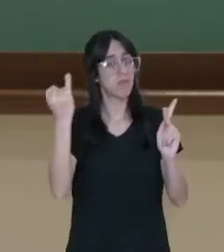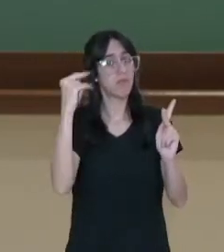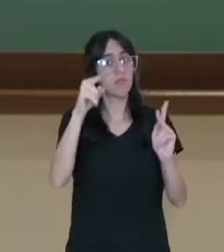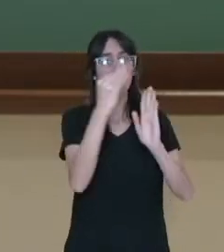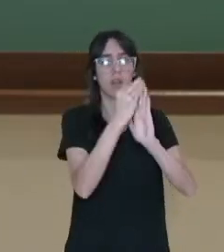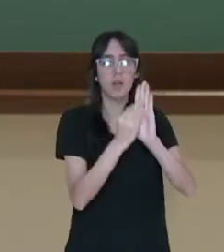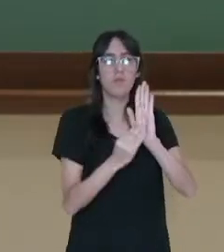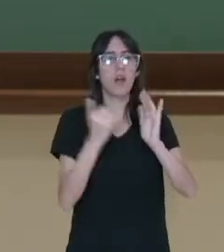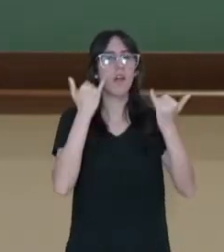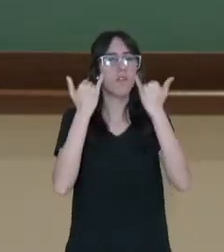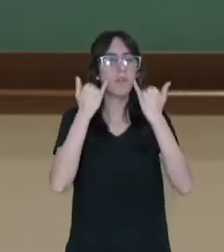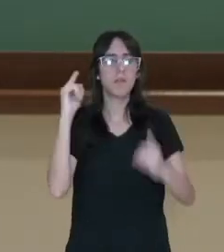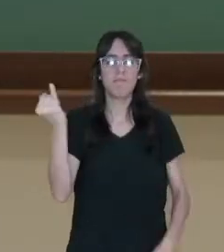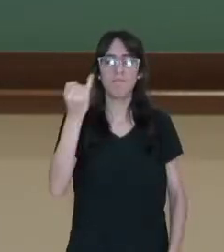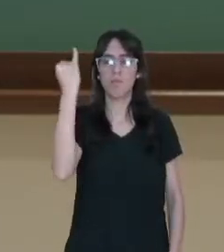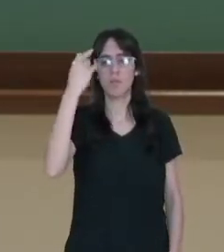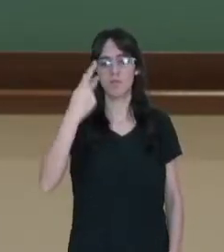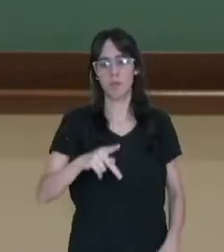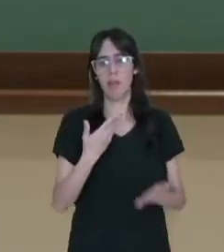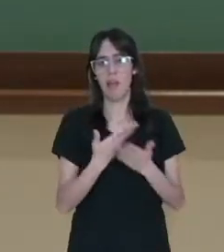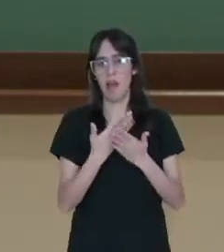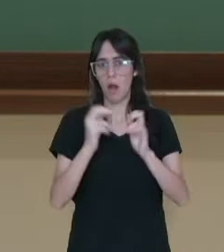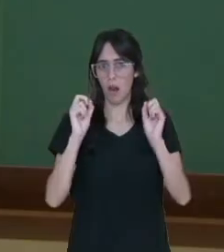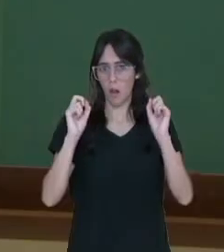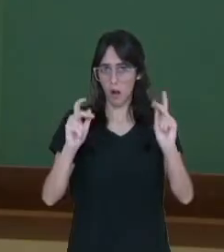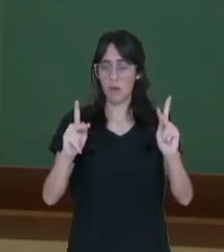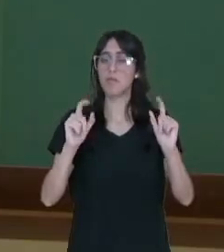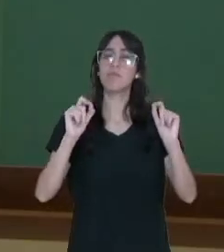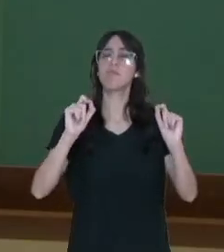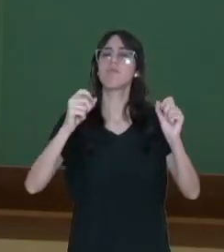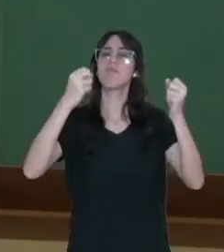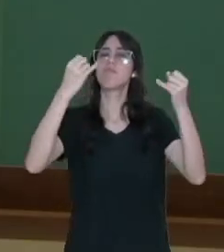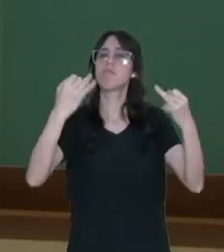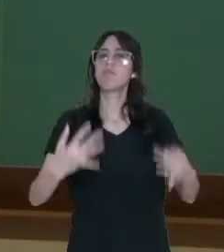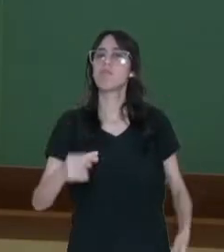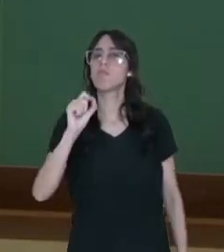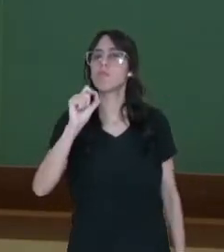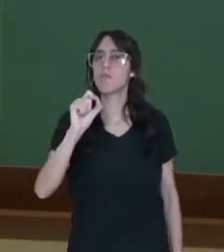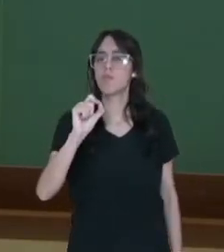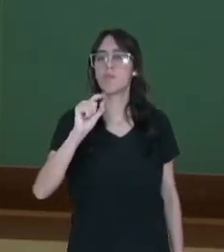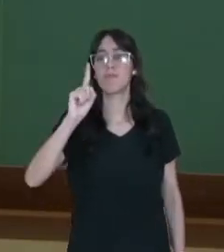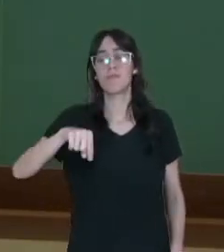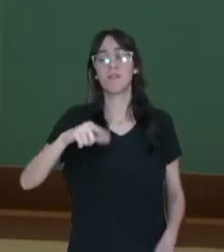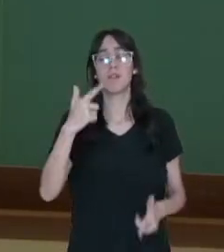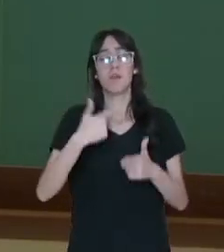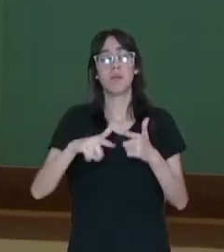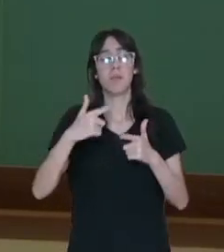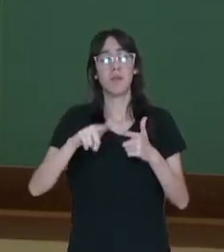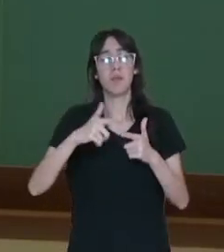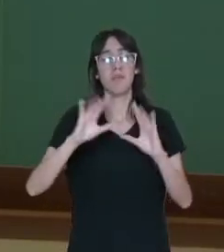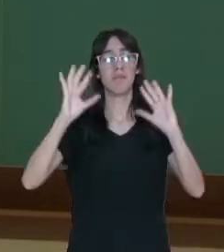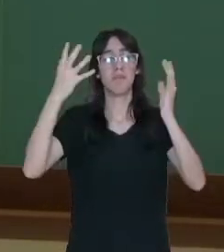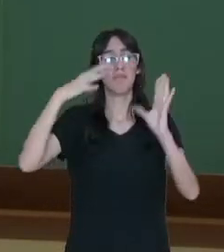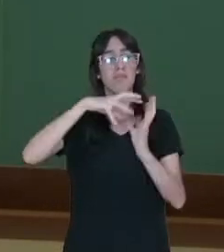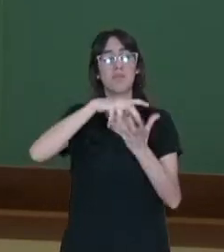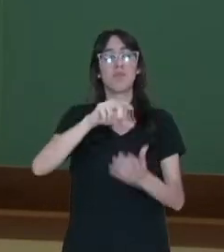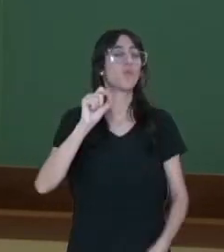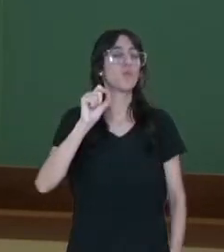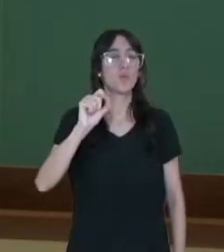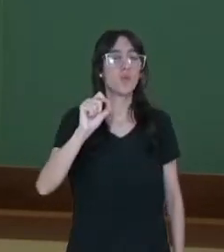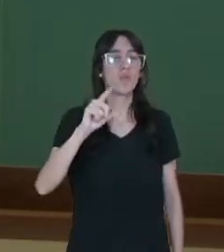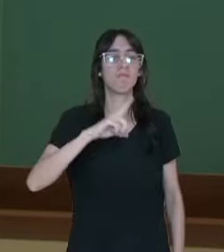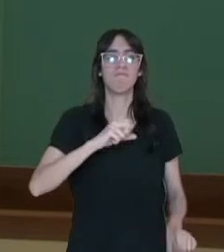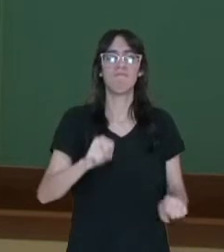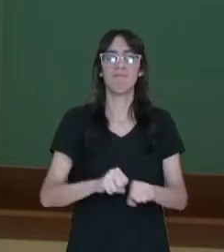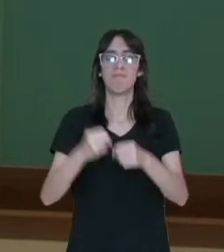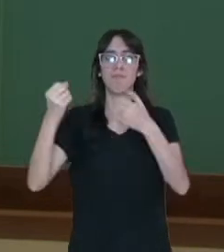as informações importantes dessa aula, que nós vamos conversar sobre os impactos causados no mundo pela queda do